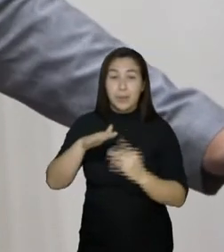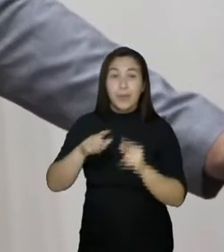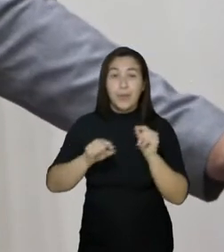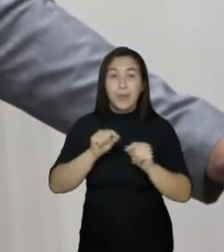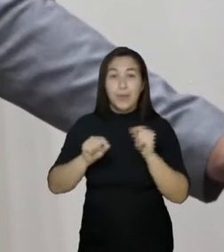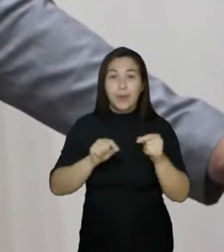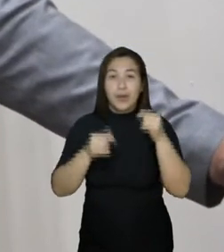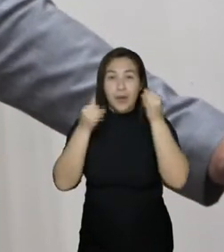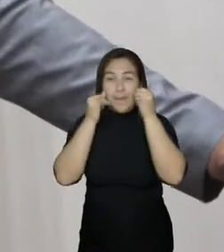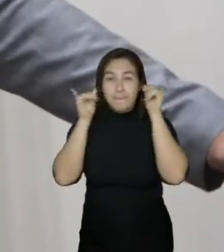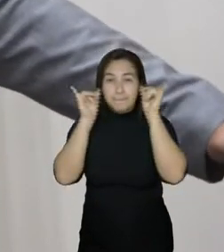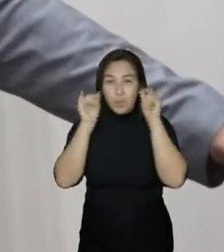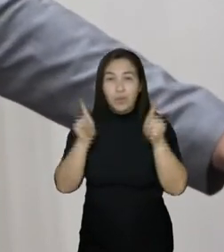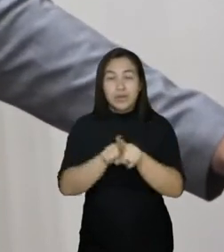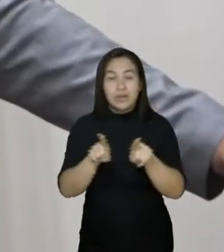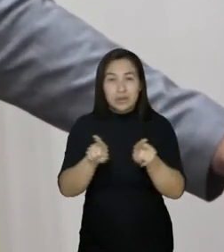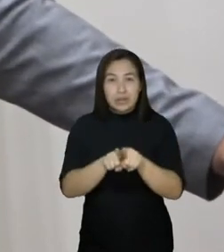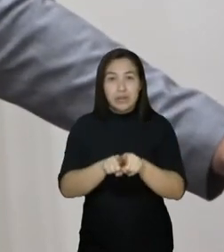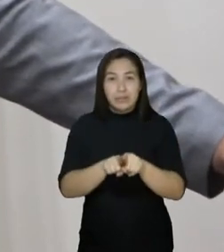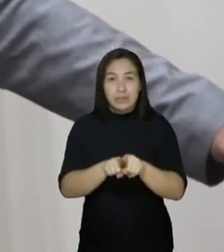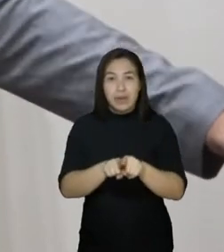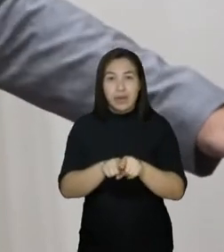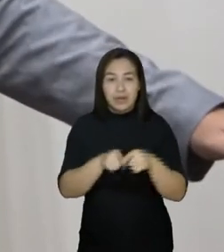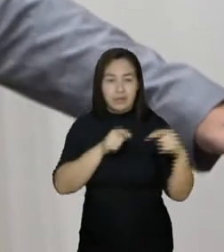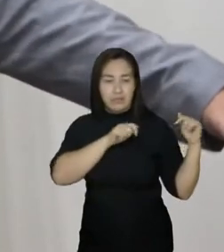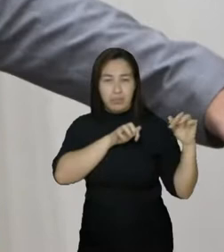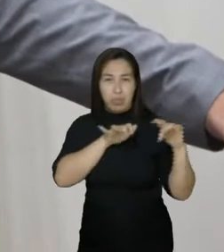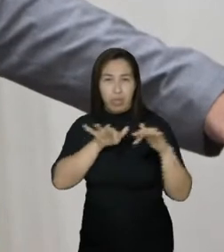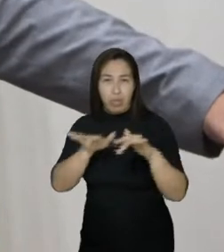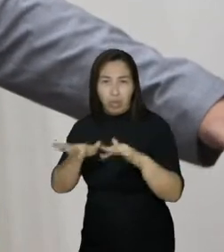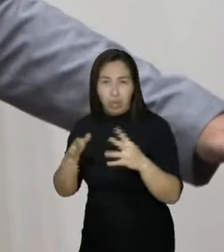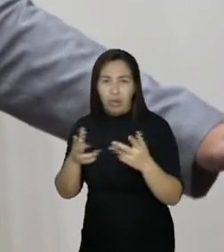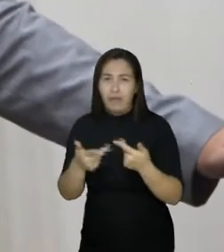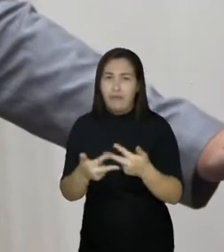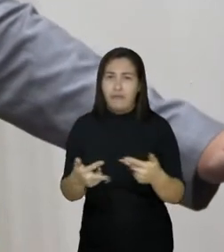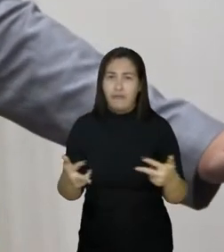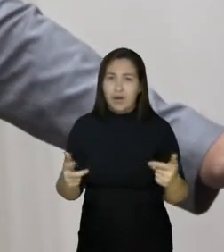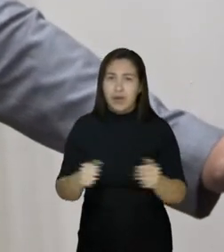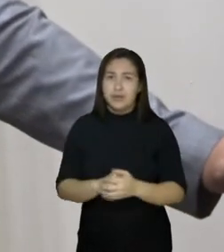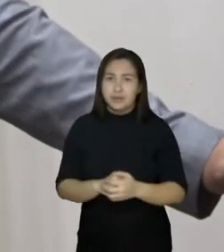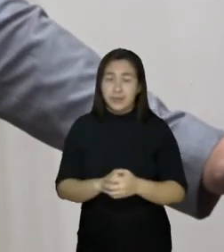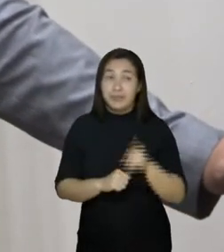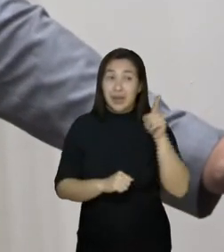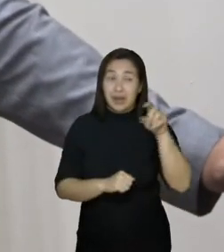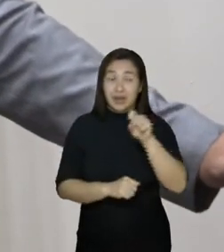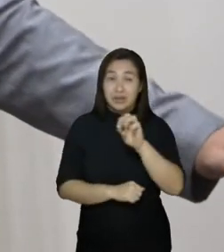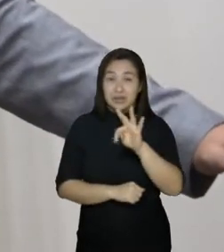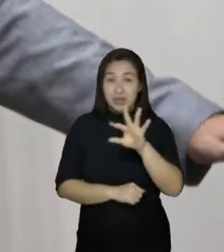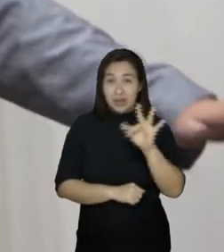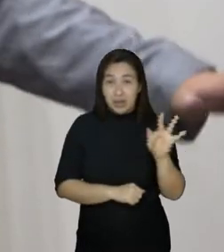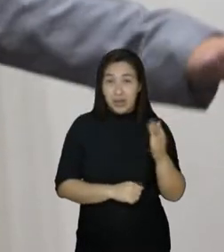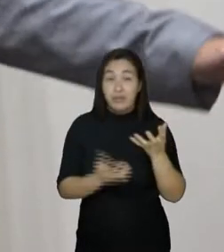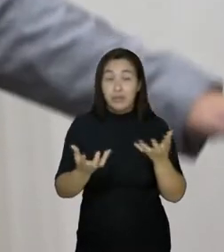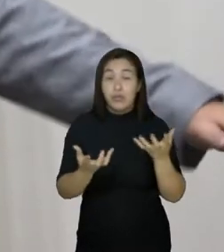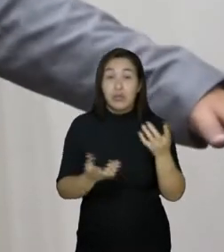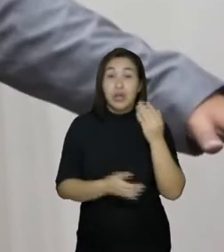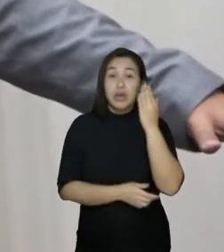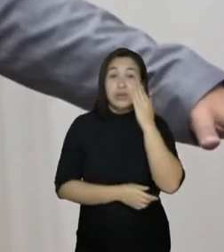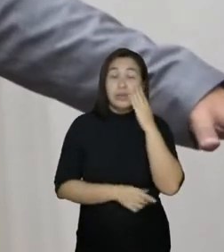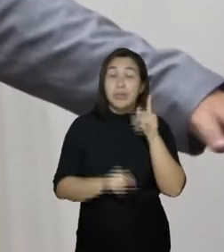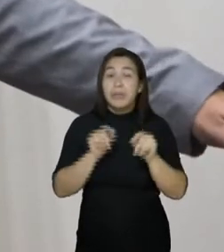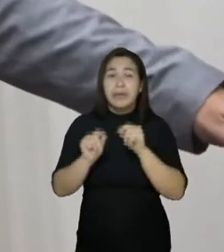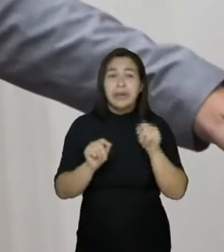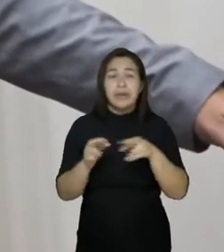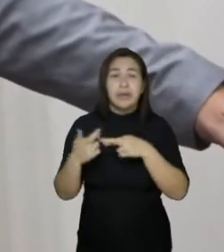atingirmos êxito lá no STF, que agora está nas mãos dele, e eu quero ir para Brasília o quanto antes possível para ver quem que vai ser o responsável